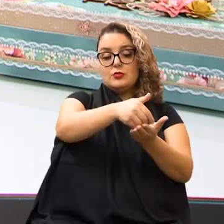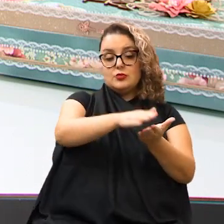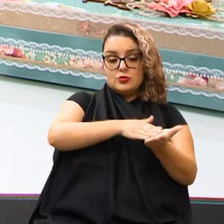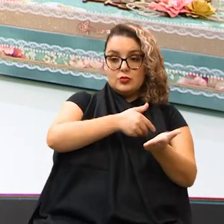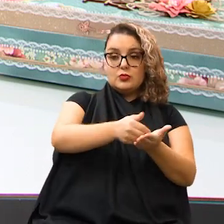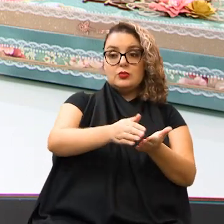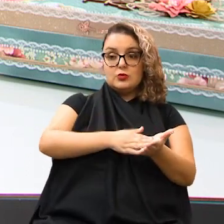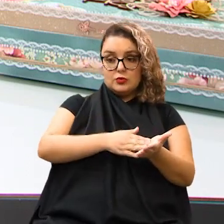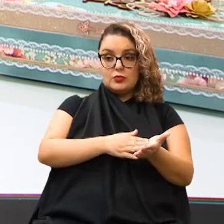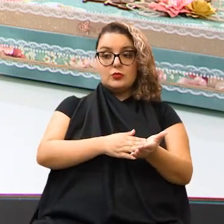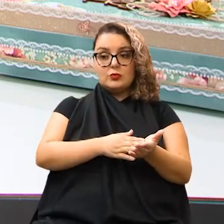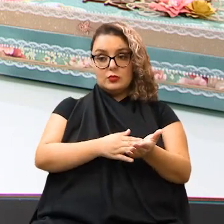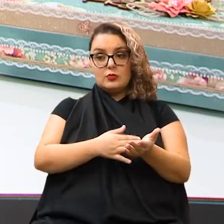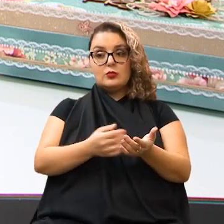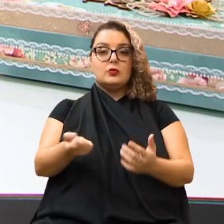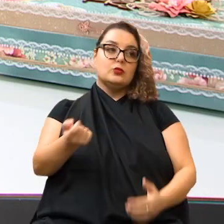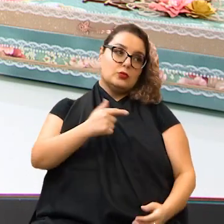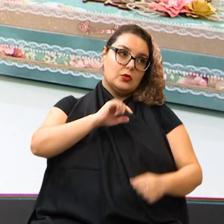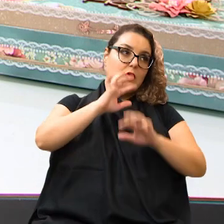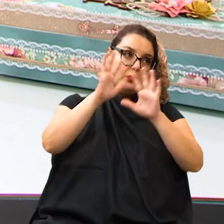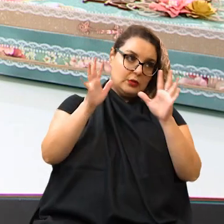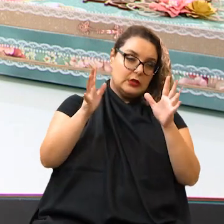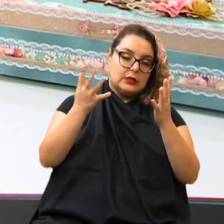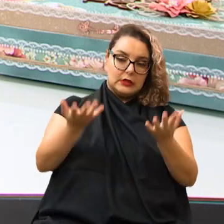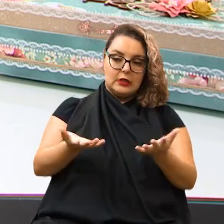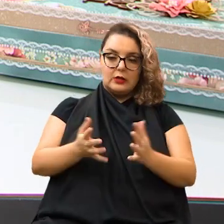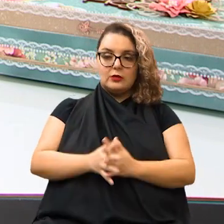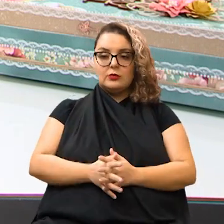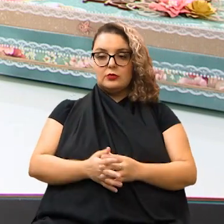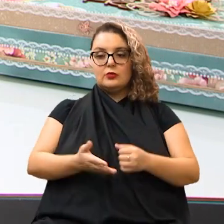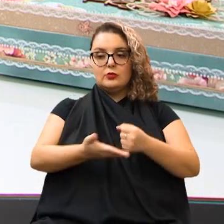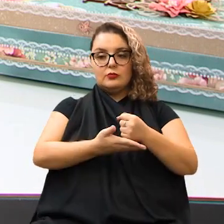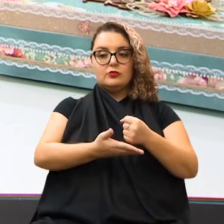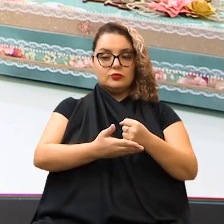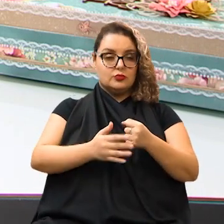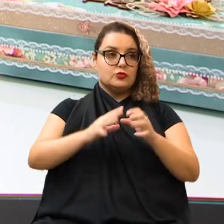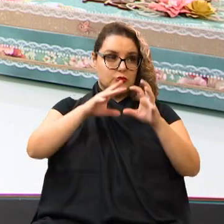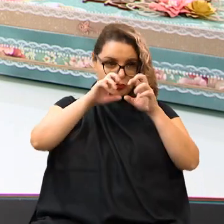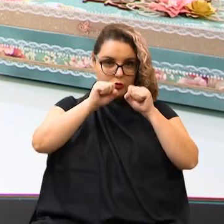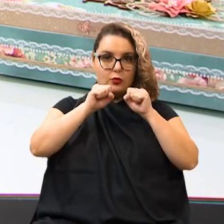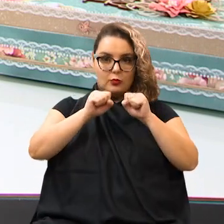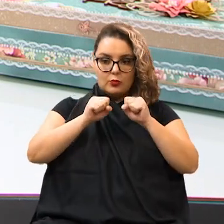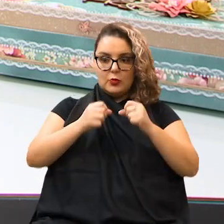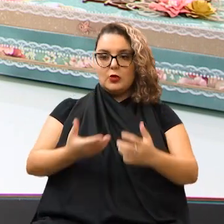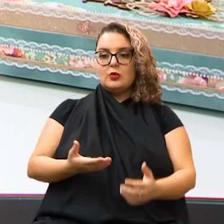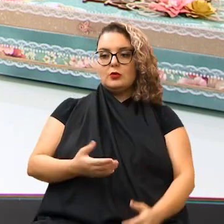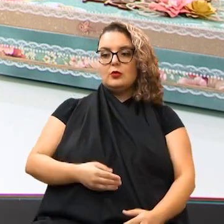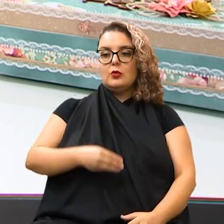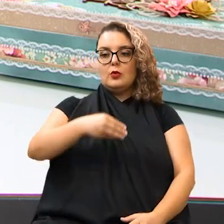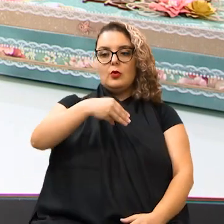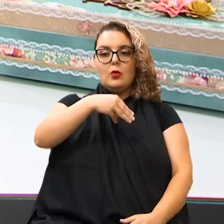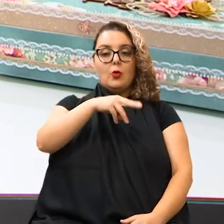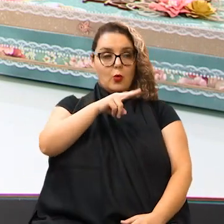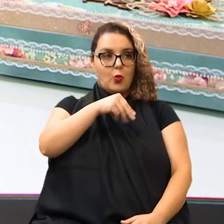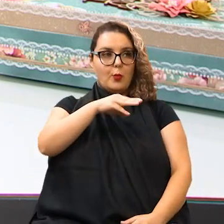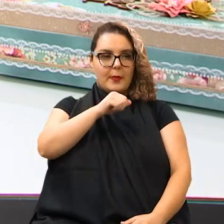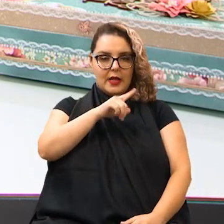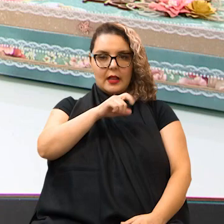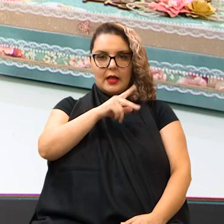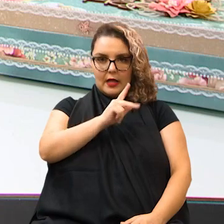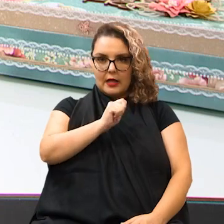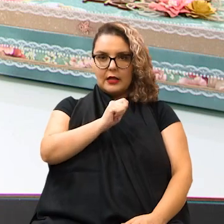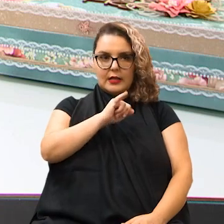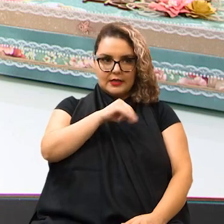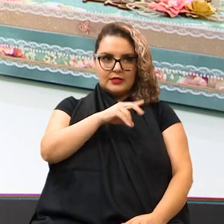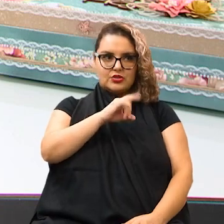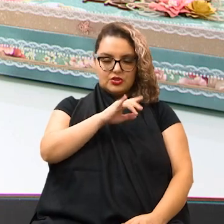cobrir uma coisa escura com a tinta escura do que o claro, né, num fundo escuro. Então pode usar também alguma laca indiana.